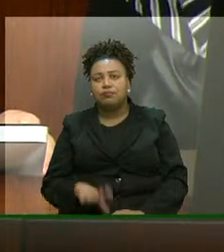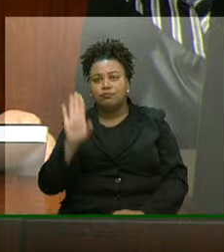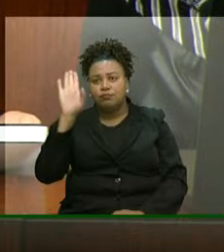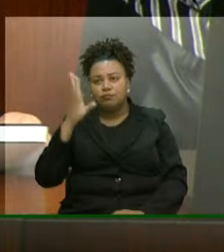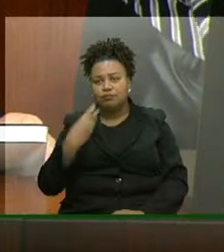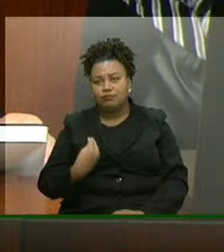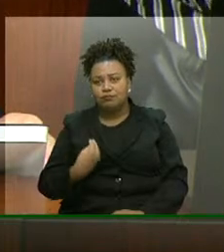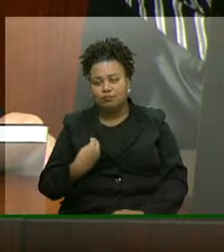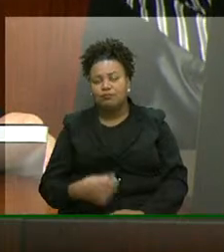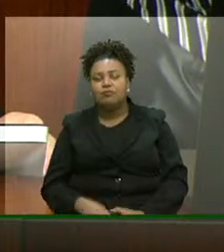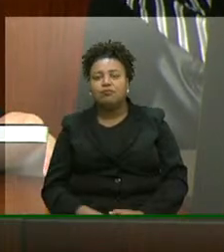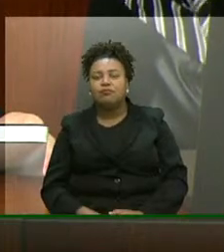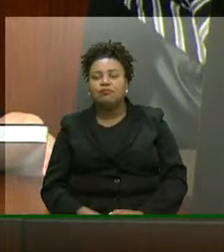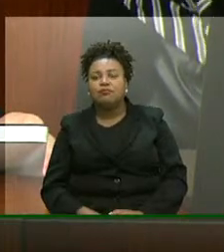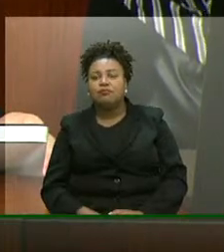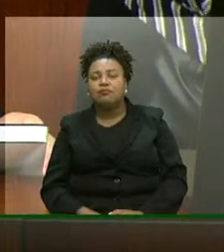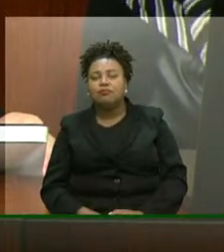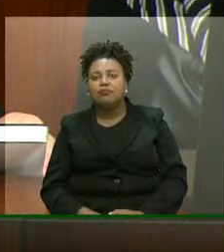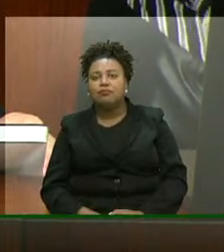Presente? Agora, presente.